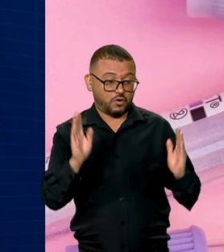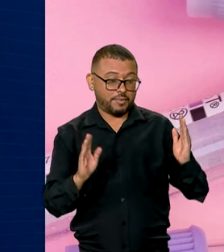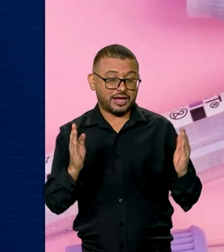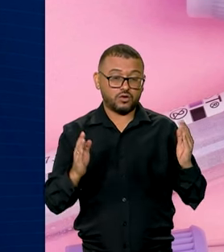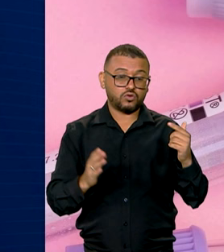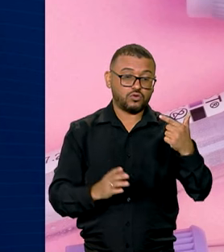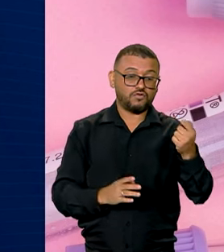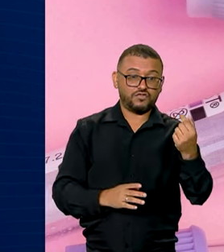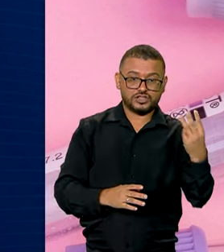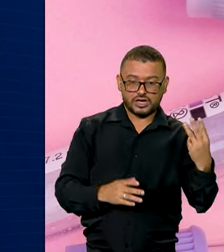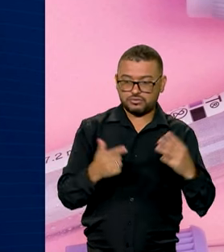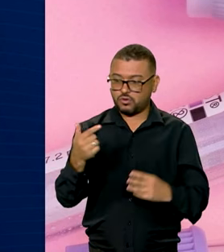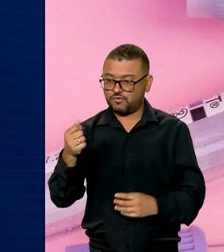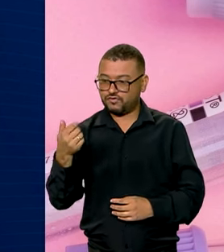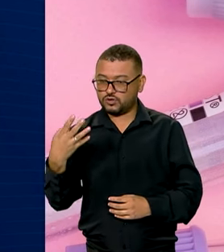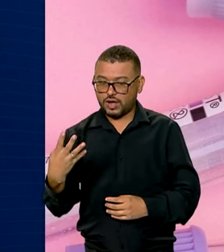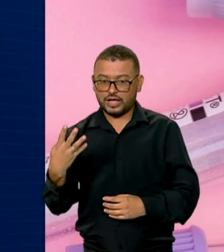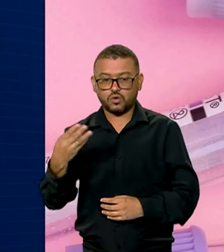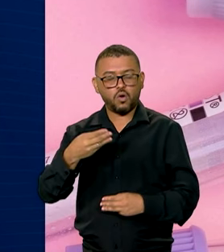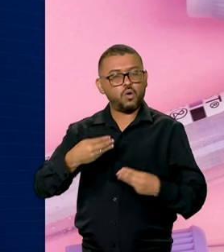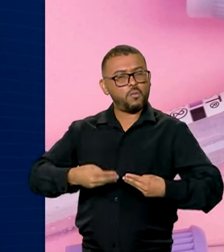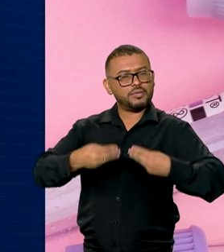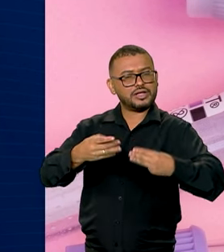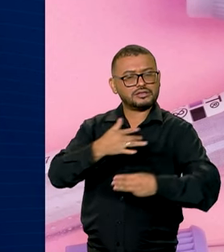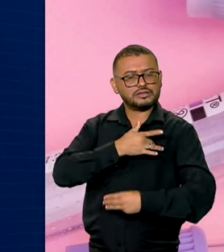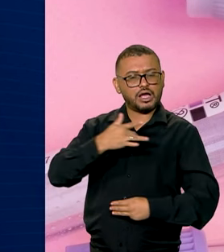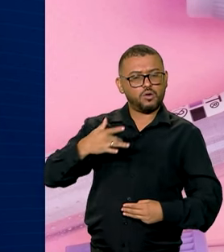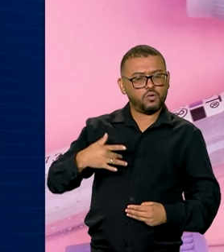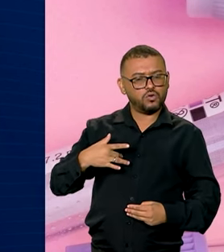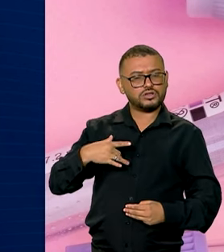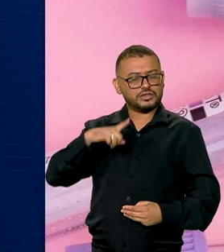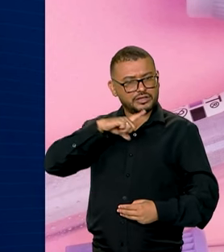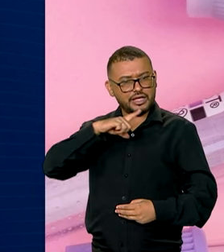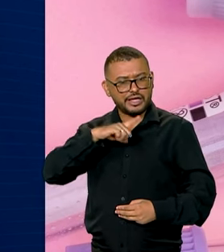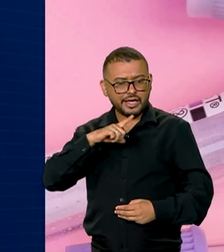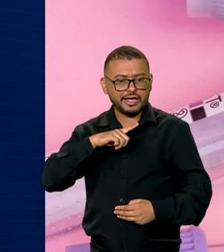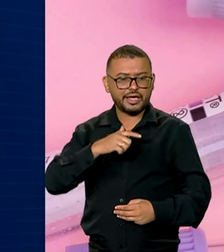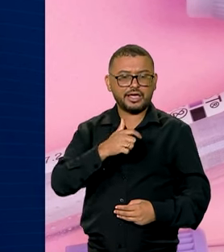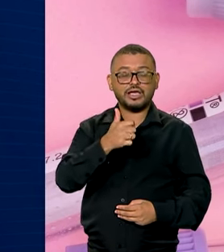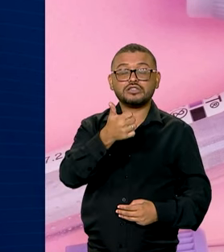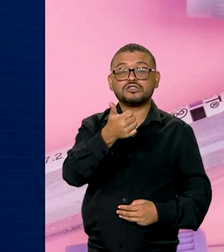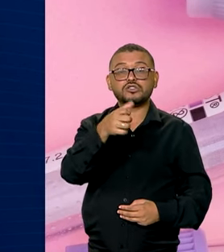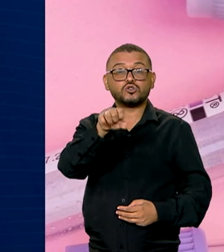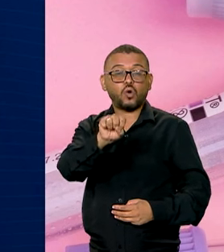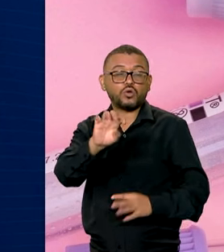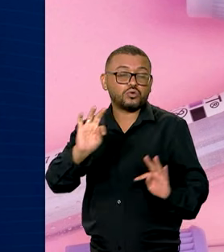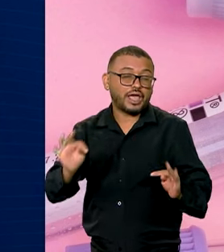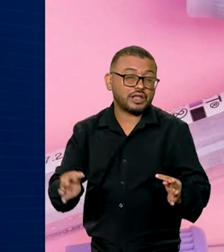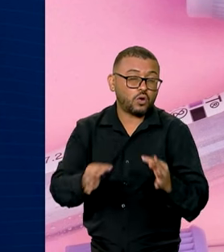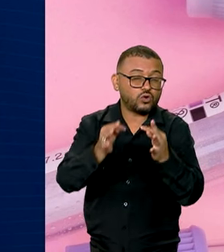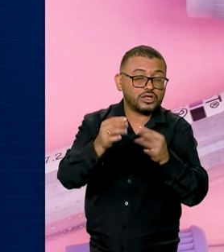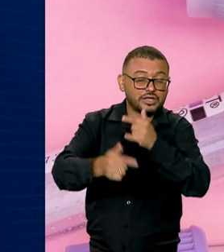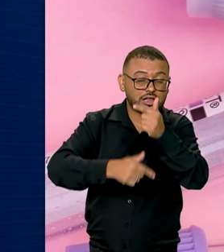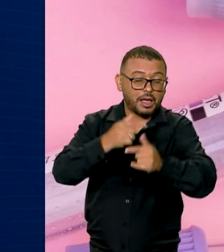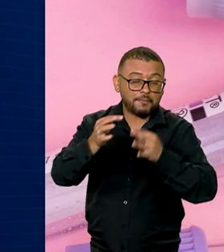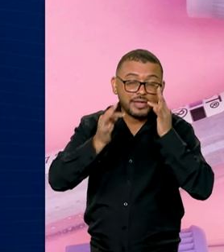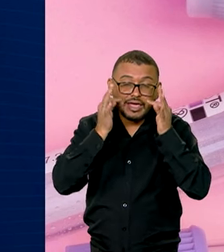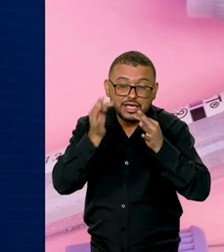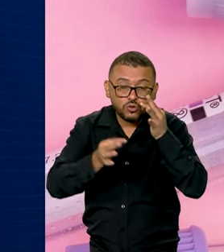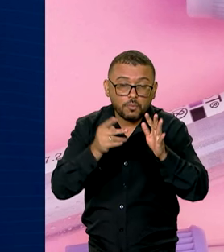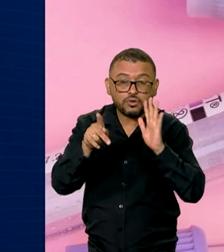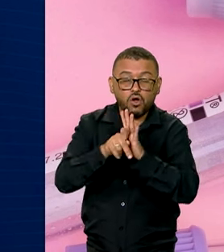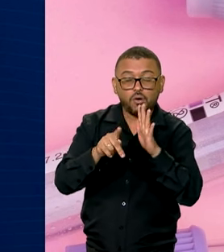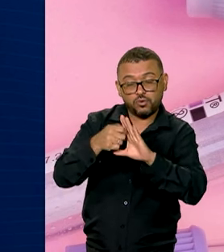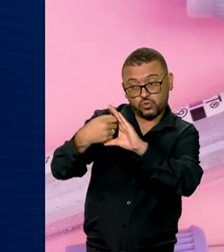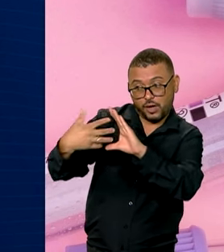e 2024, o Ministério da Saúde incorporou 18 tecnologias para o tratamento de